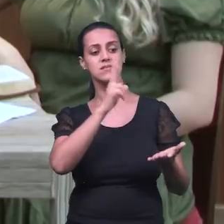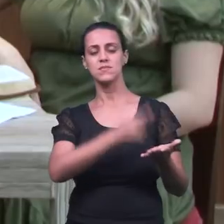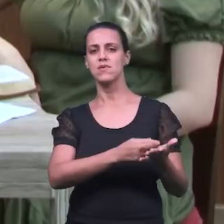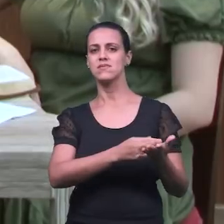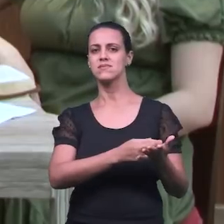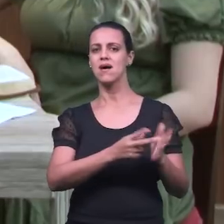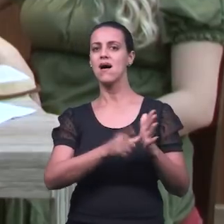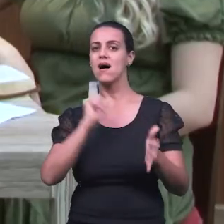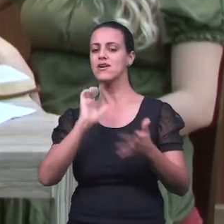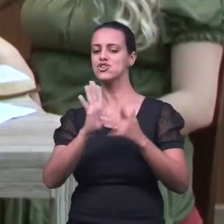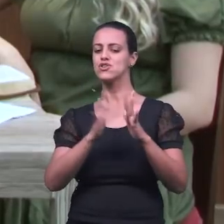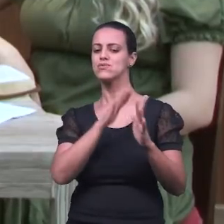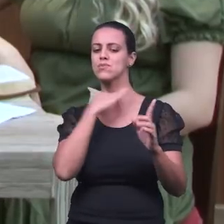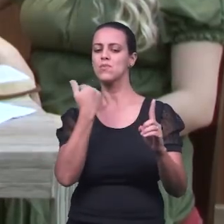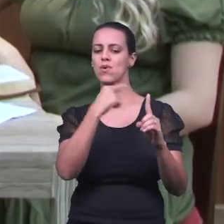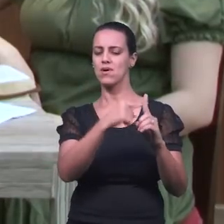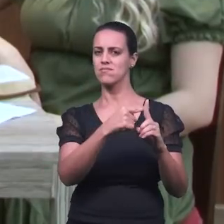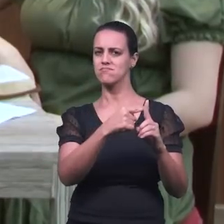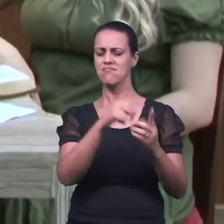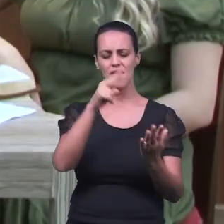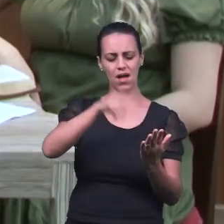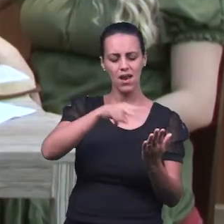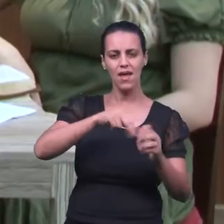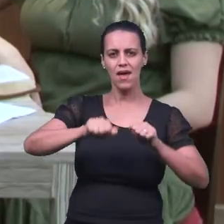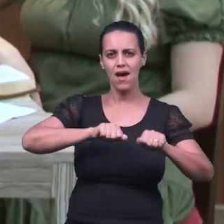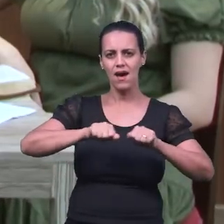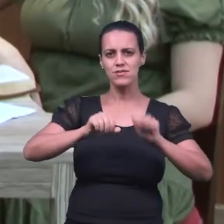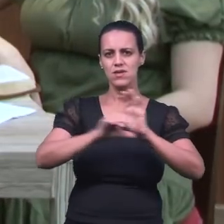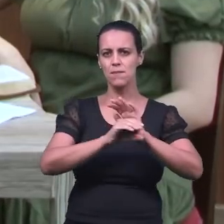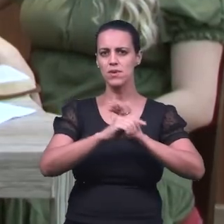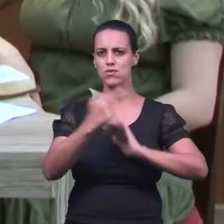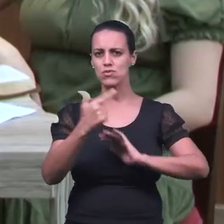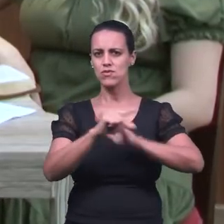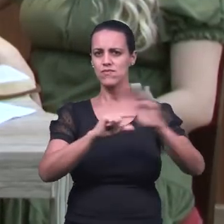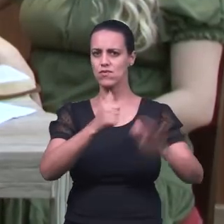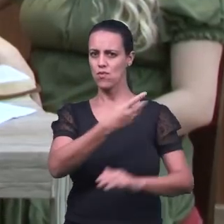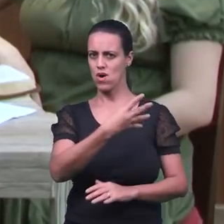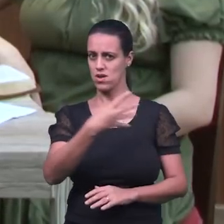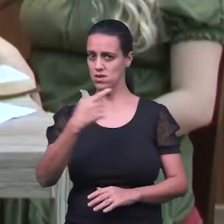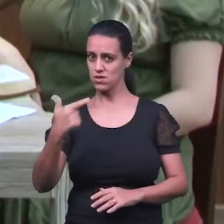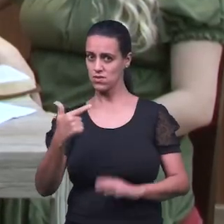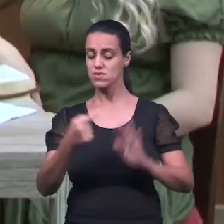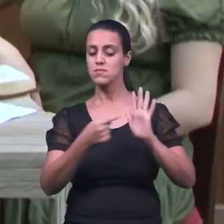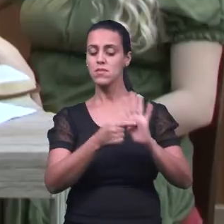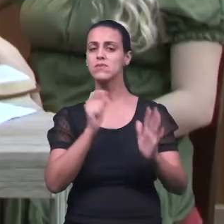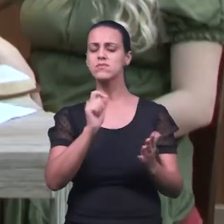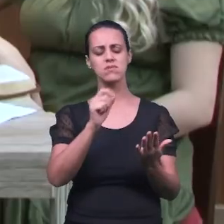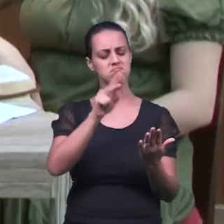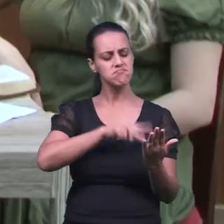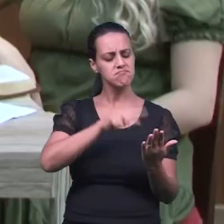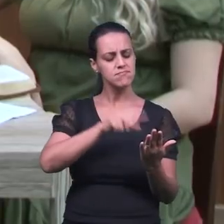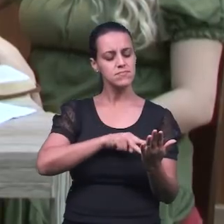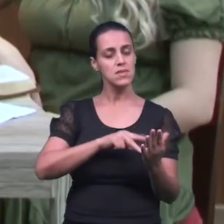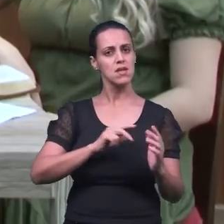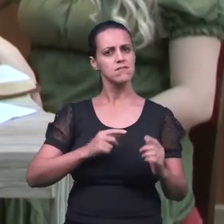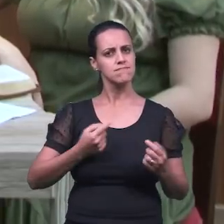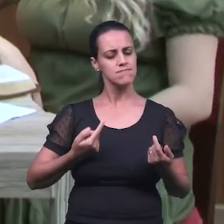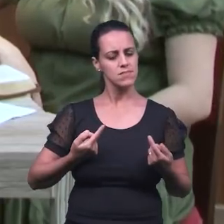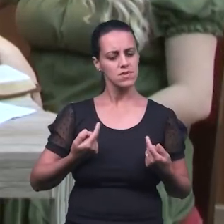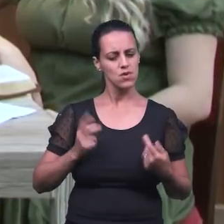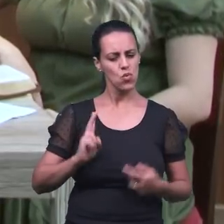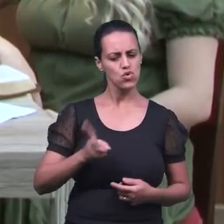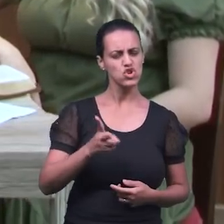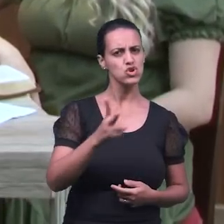morrido por nós na cruz. E se nós lermos Atos, no capítulo 2, versículo 42, podemos ler aqui: e perseveraram na doutrina